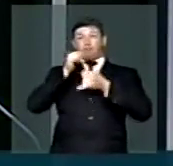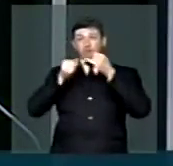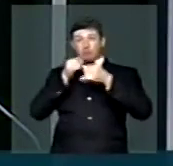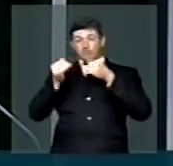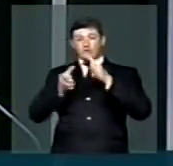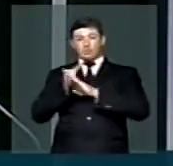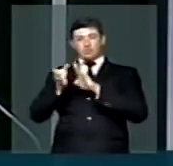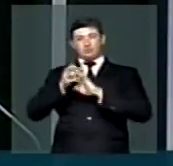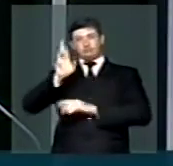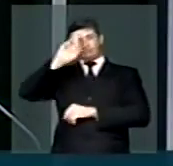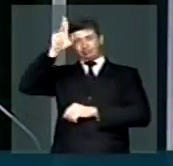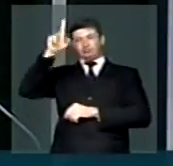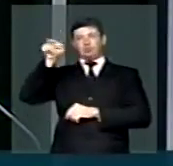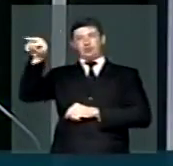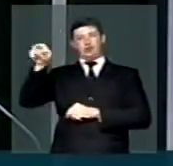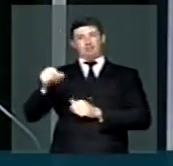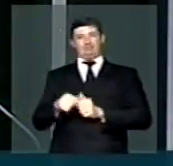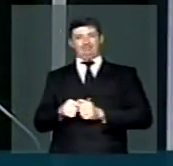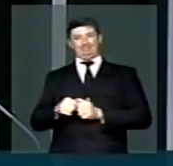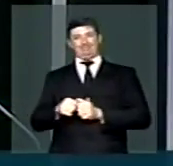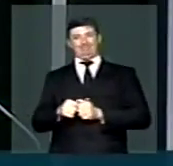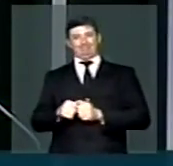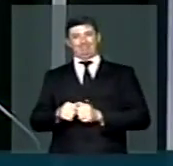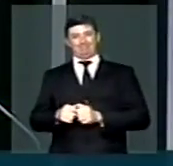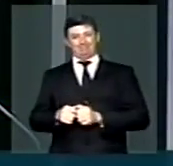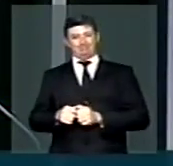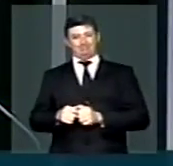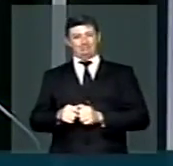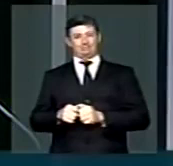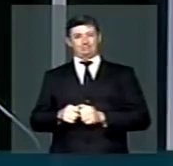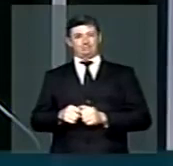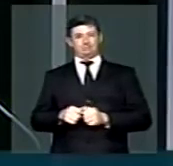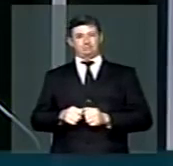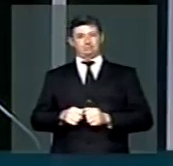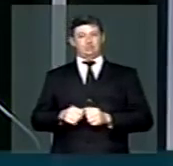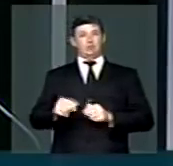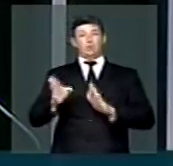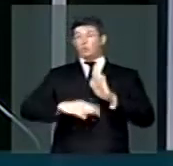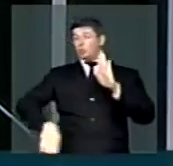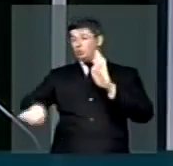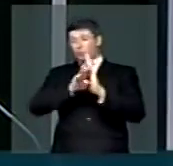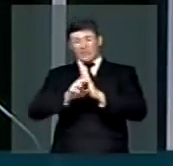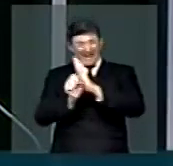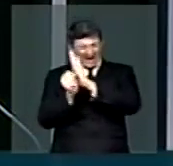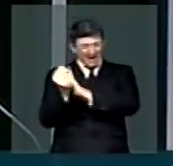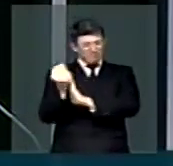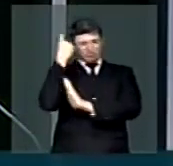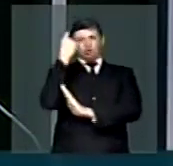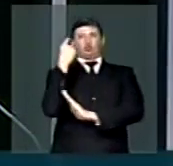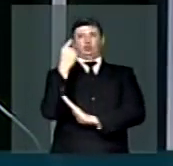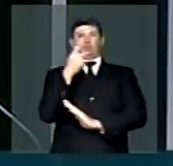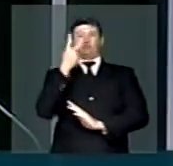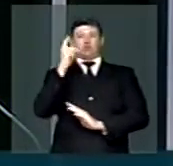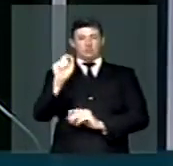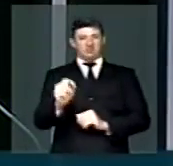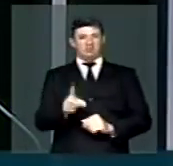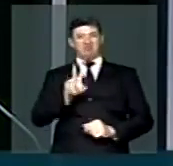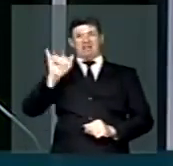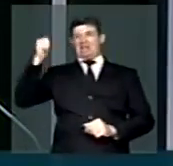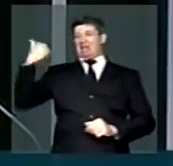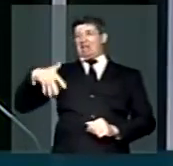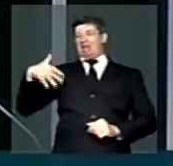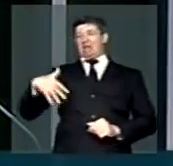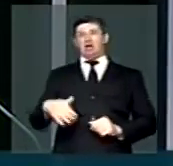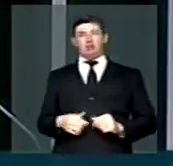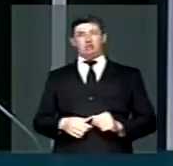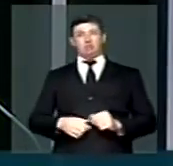informações equivocou-se de forma totalmente absurda, alegando que ficaria muito caro